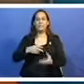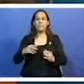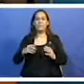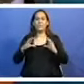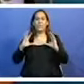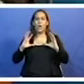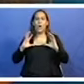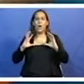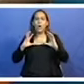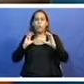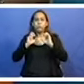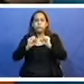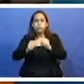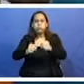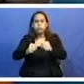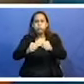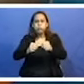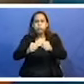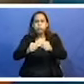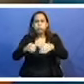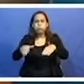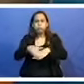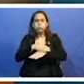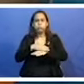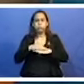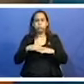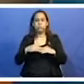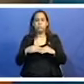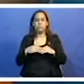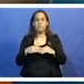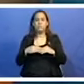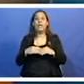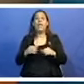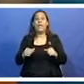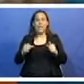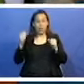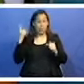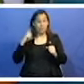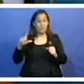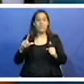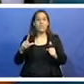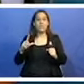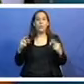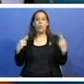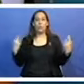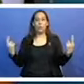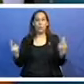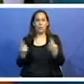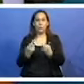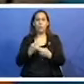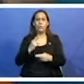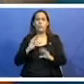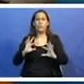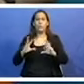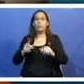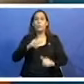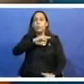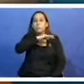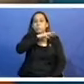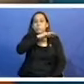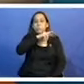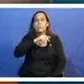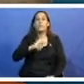lotou. Ah, então realmente deu certo o propósito da girafa. Reunir todos os bichos e